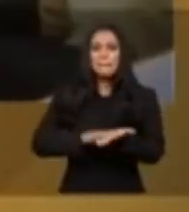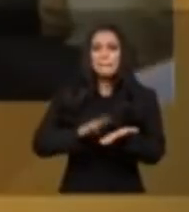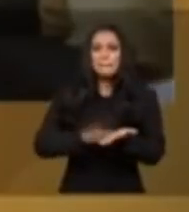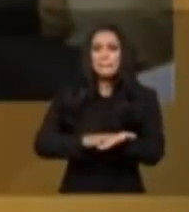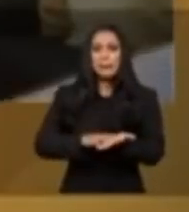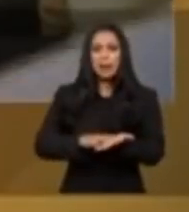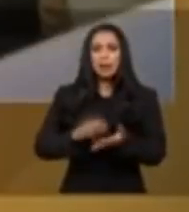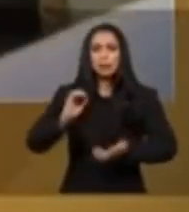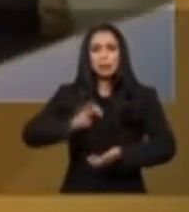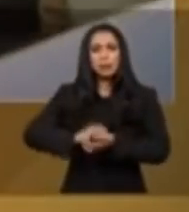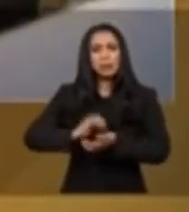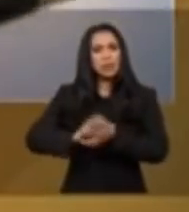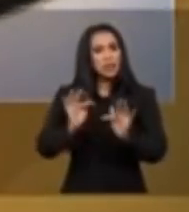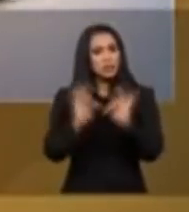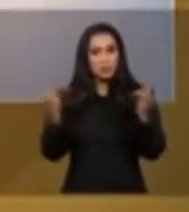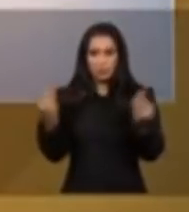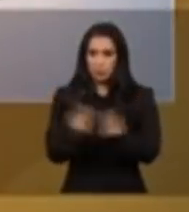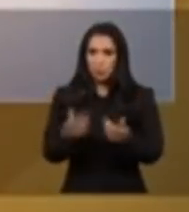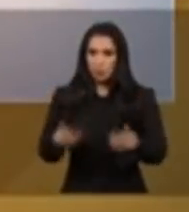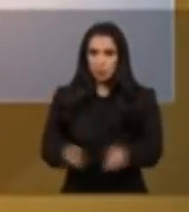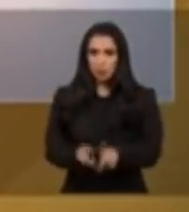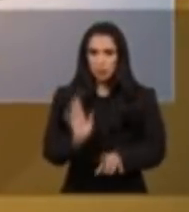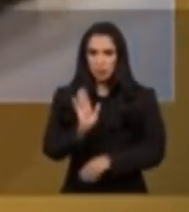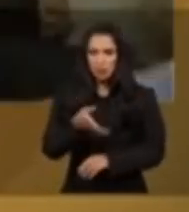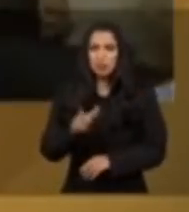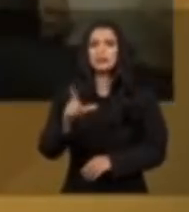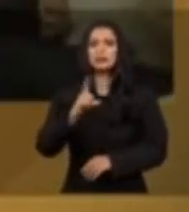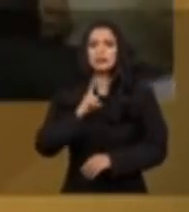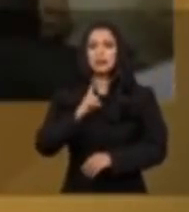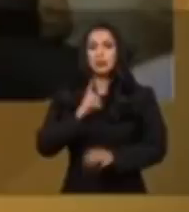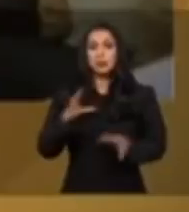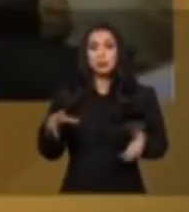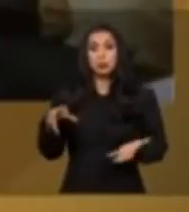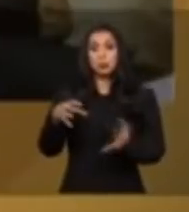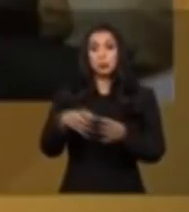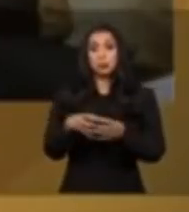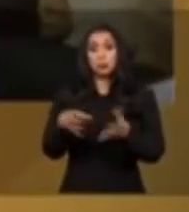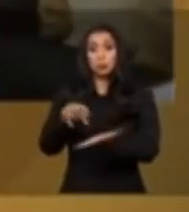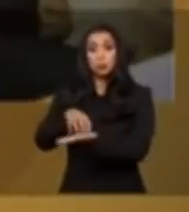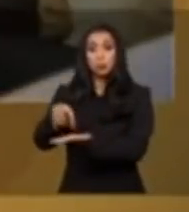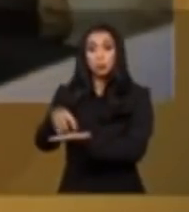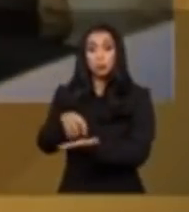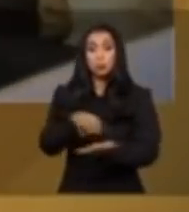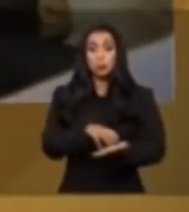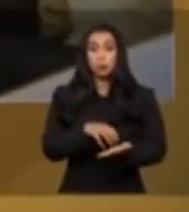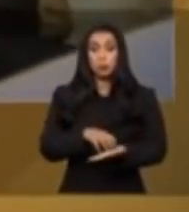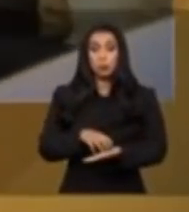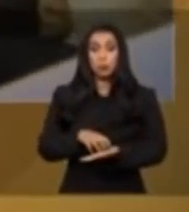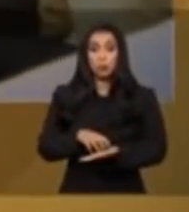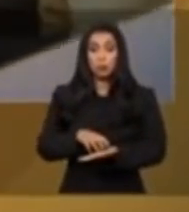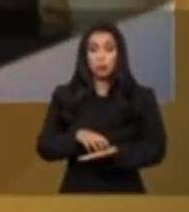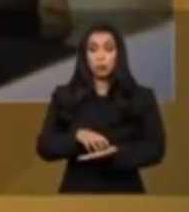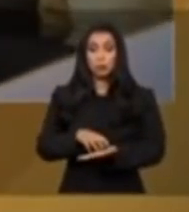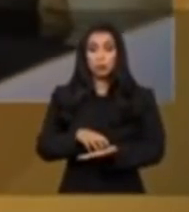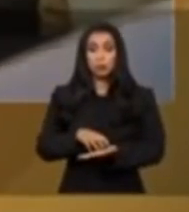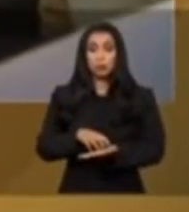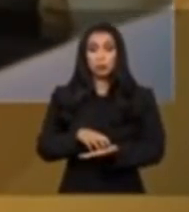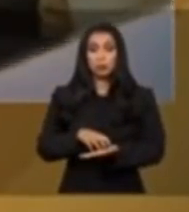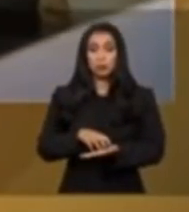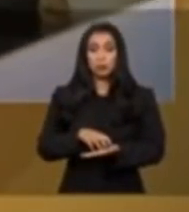seus familiares, abre aspas. Já temos, e aqui um grupo identificado na Deep